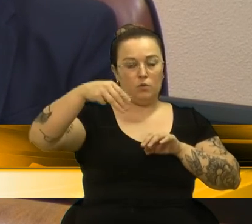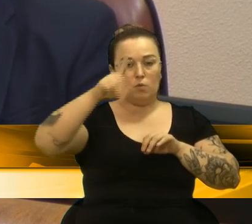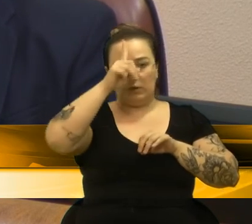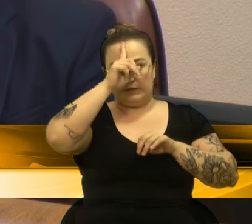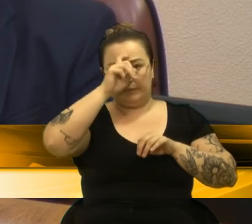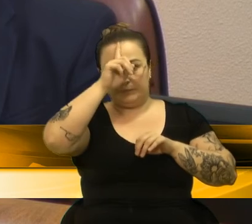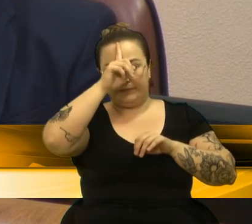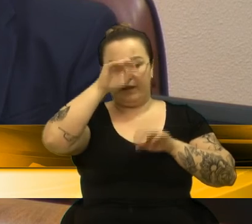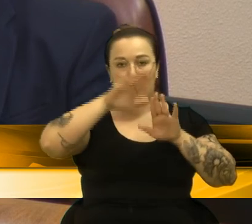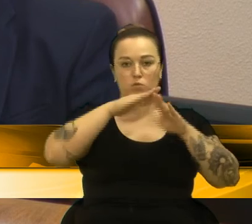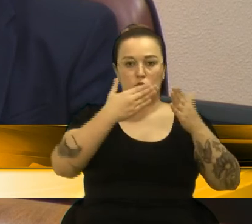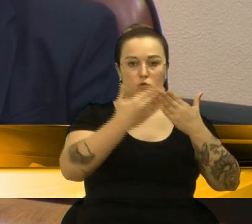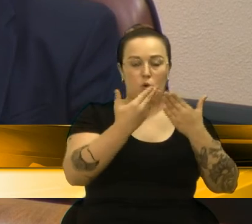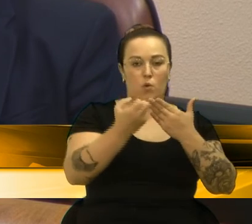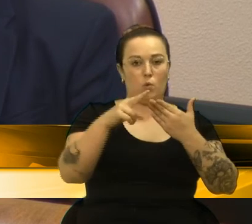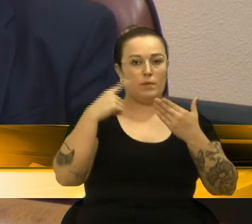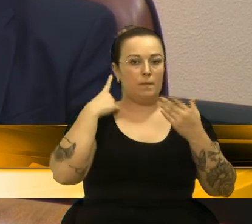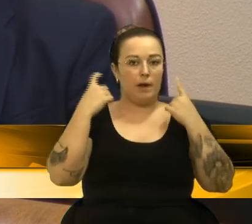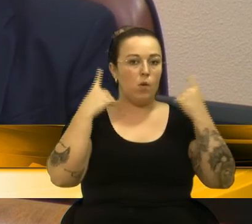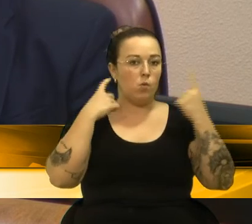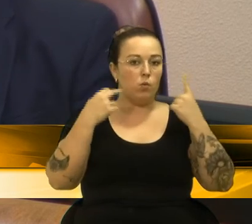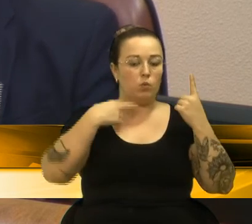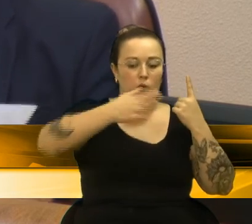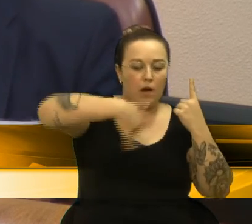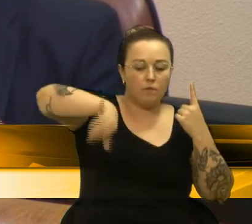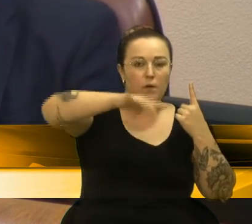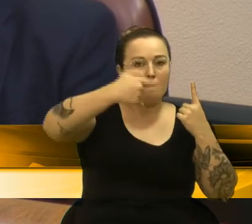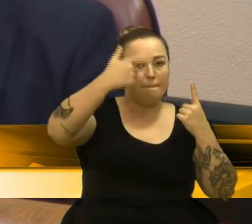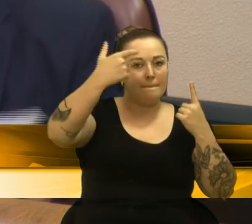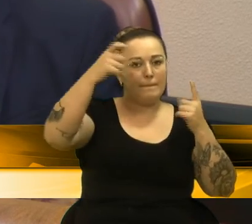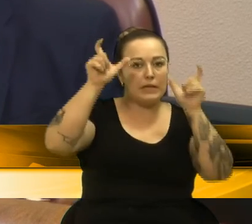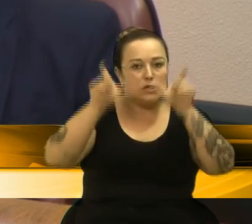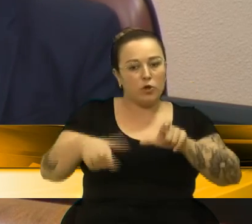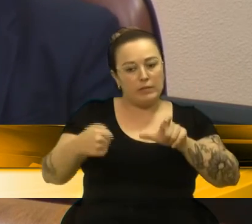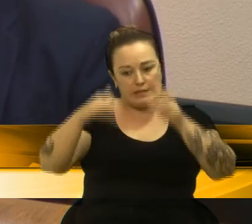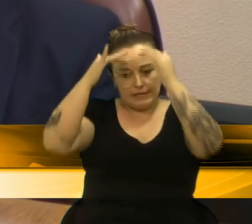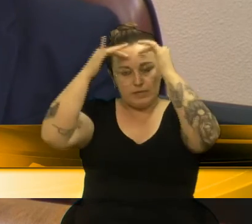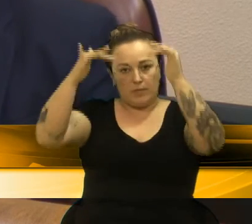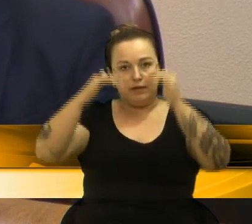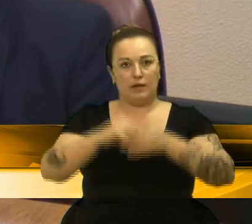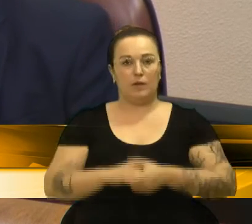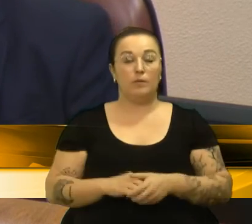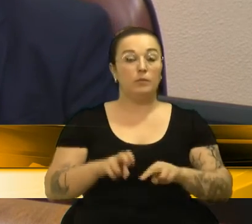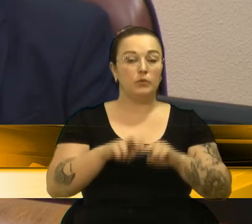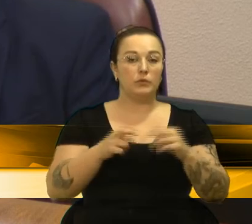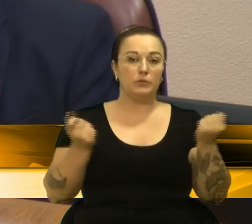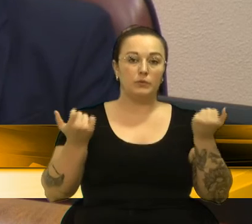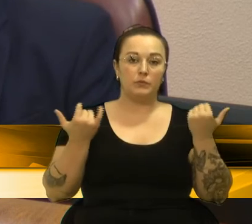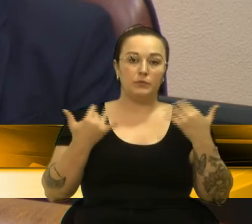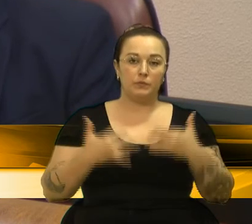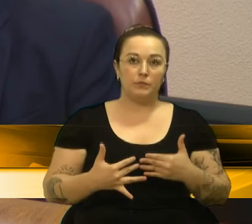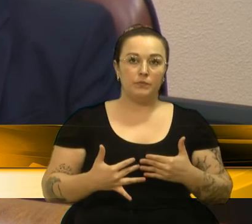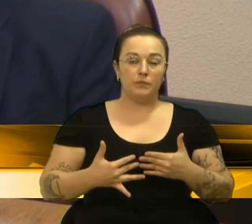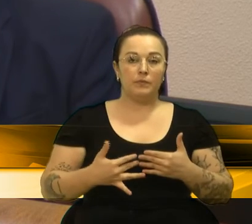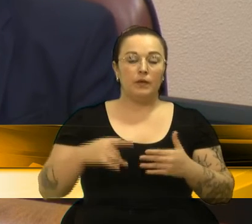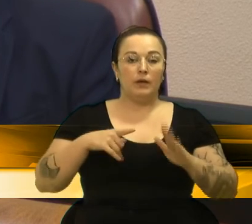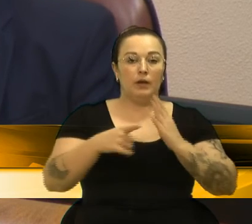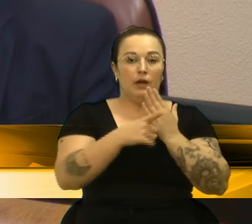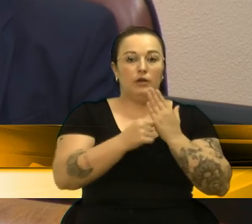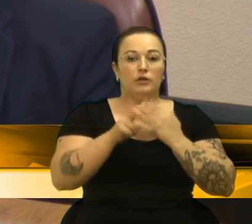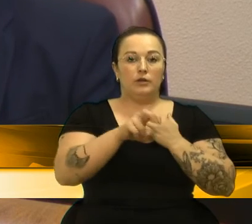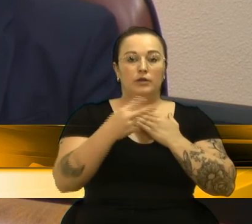colégios, bibliotecas e entidades congêneres, respeitadas as demais disposições legais regradoras da matéria. Artigo